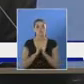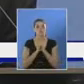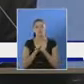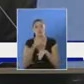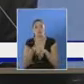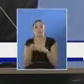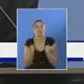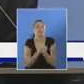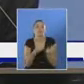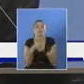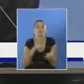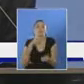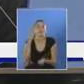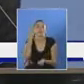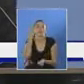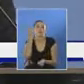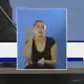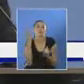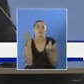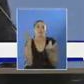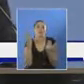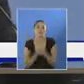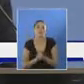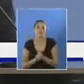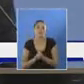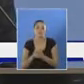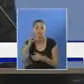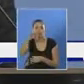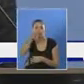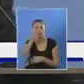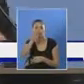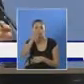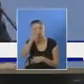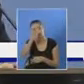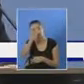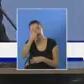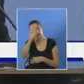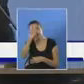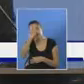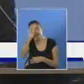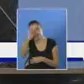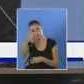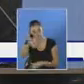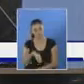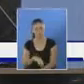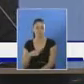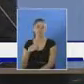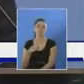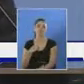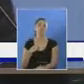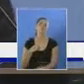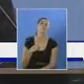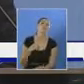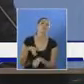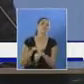outra avenida, também tão movimentada, que é a Kidaban. Então, eu tive o cuidado de conversar com a INDEC,